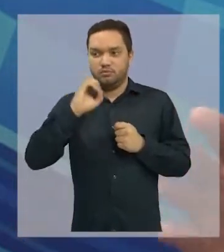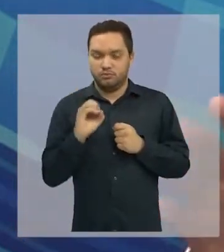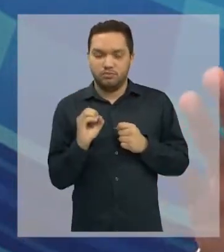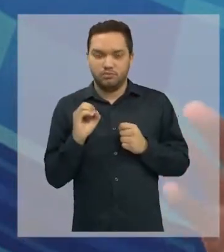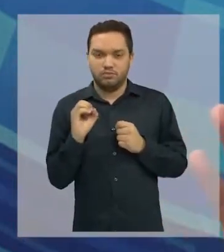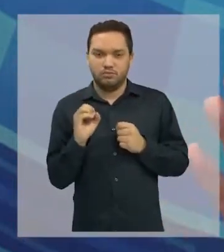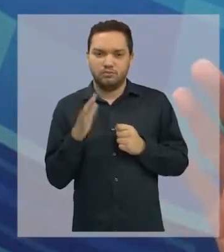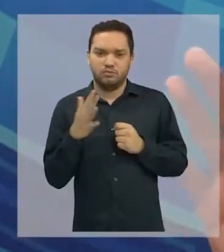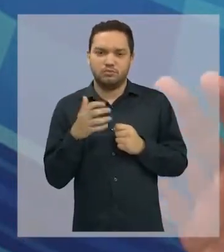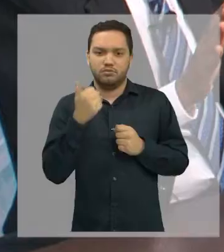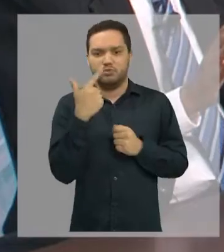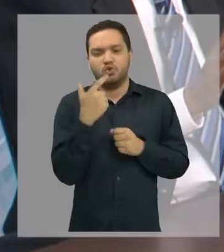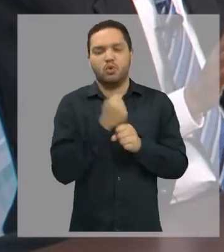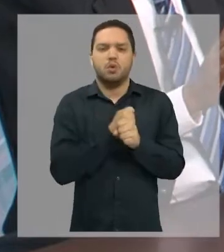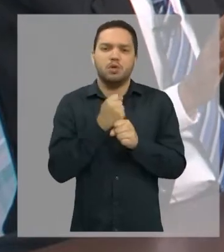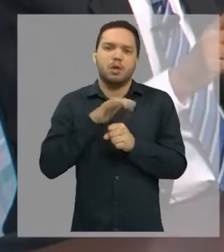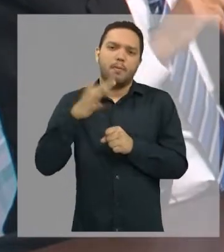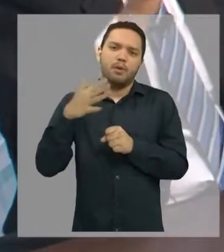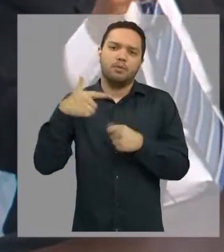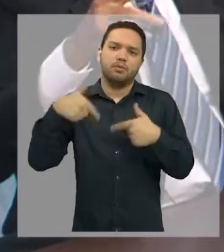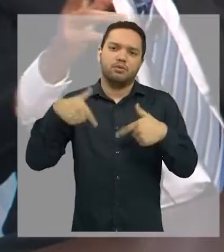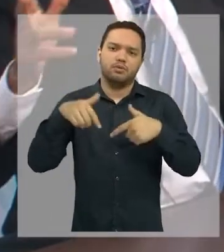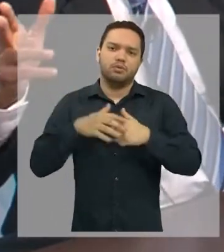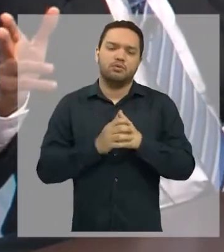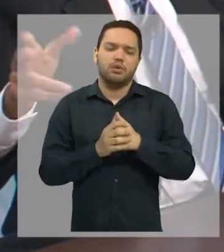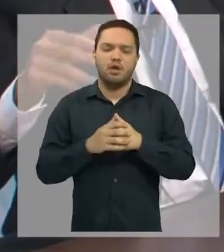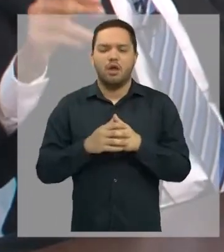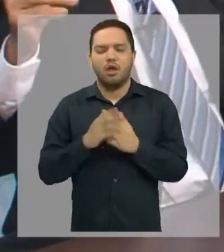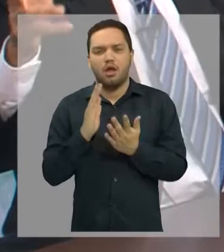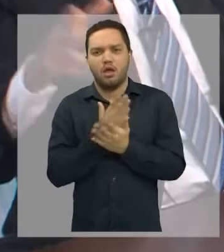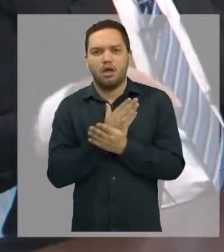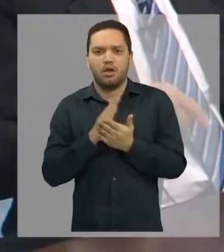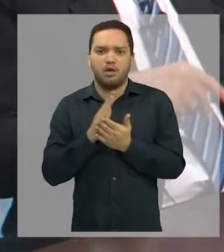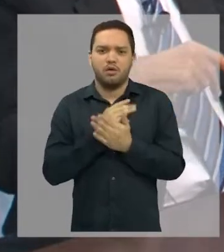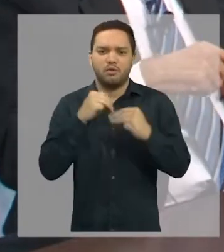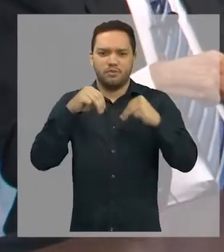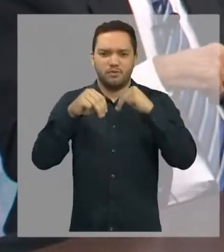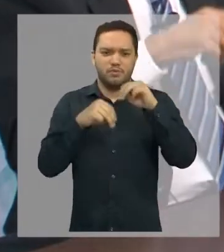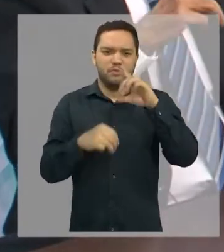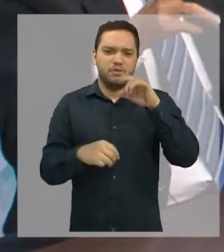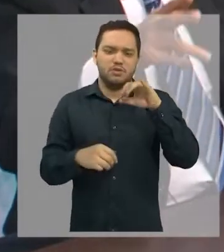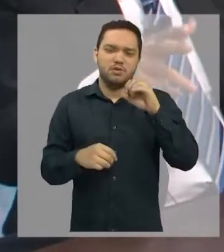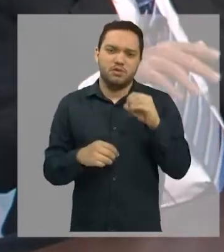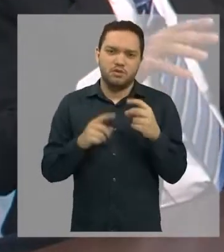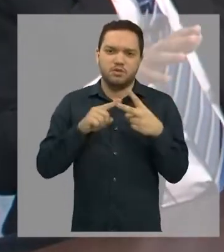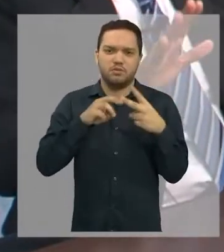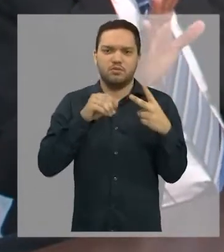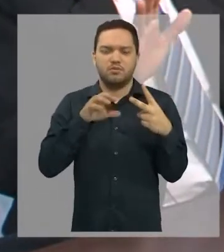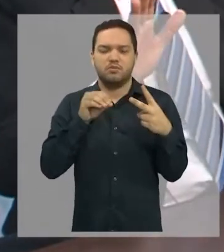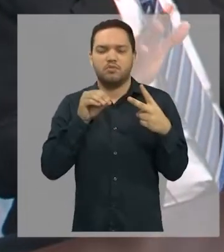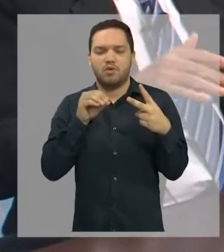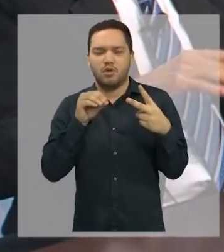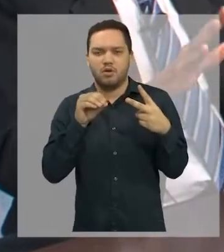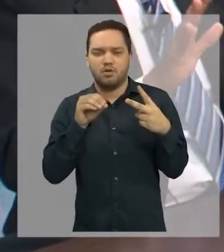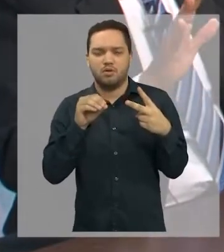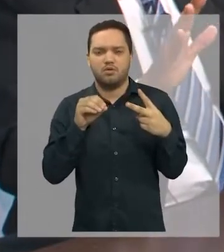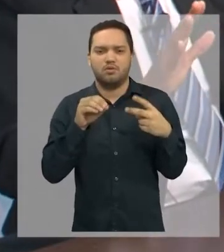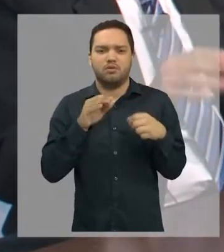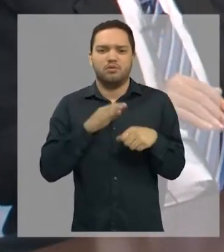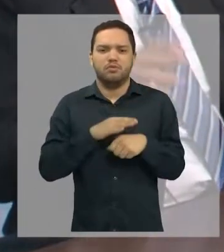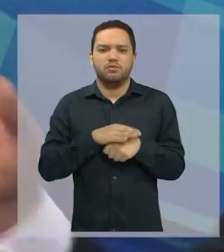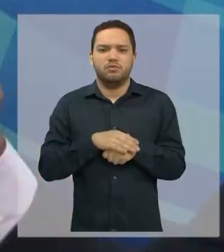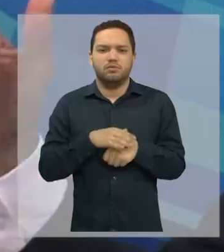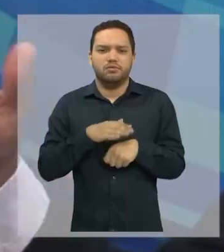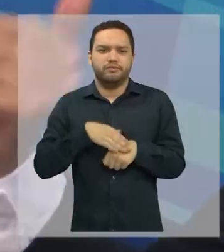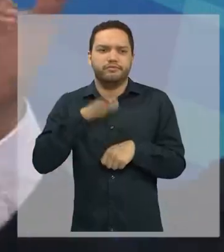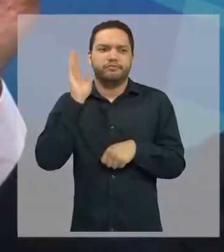passavam uma média de 12 anos por lá, com algumas exceções, como o ministro Celso de Mello, o ministro Marco Aurélio, que tem uma vida